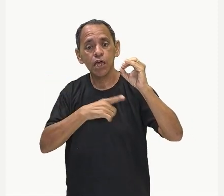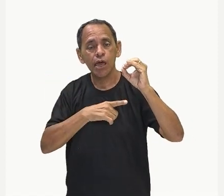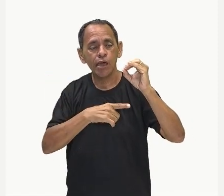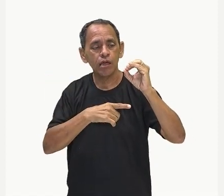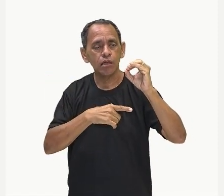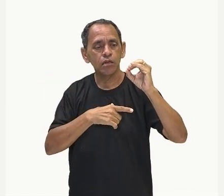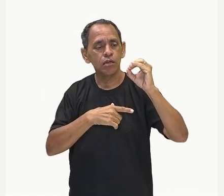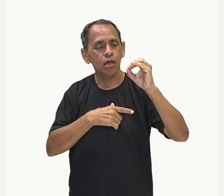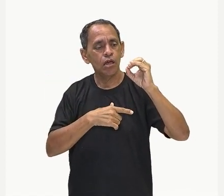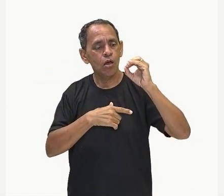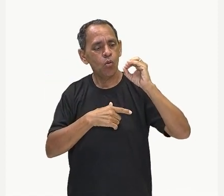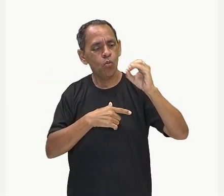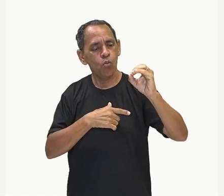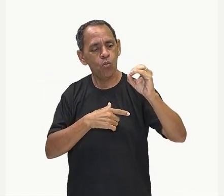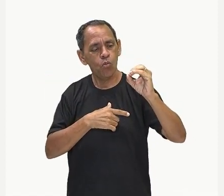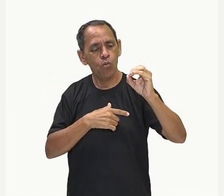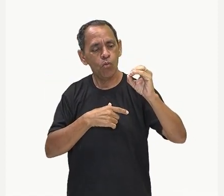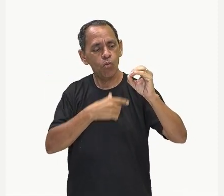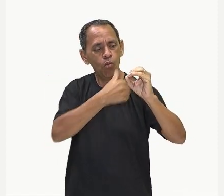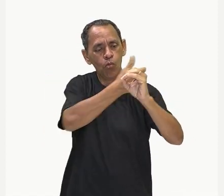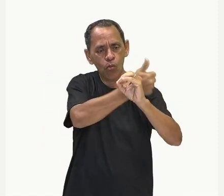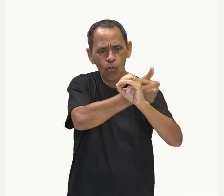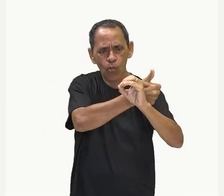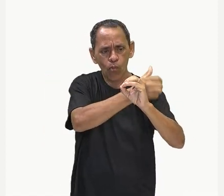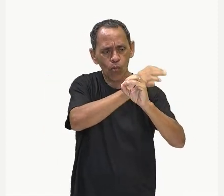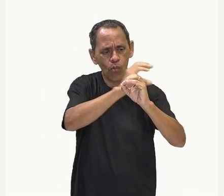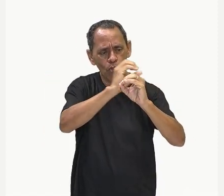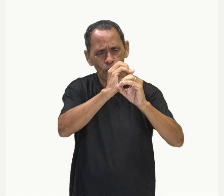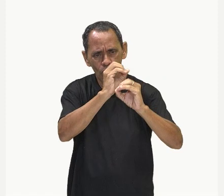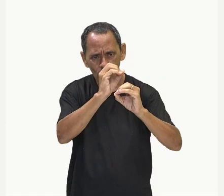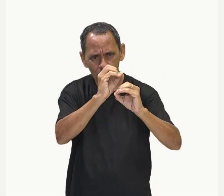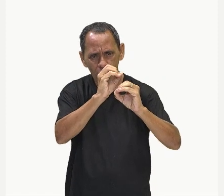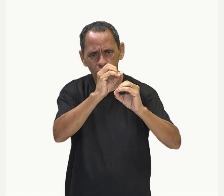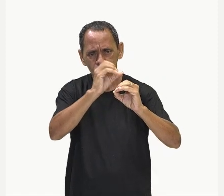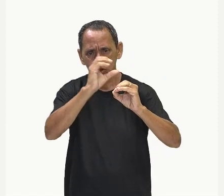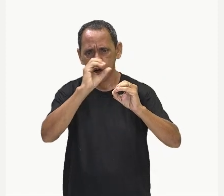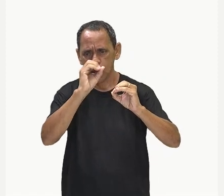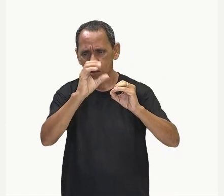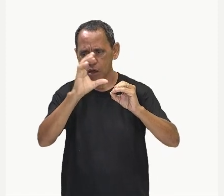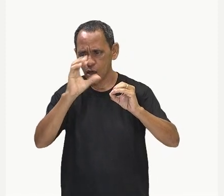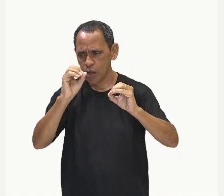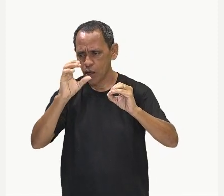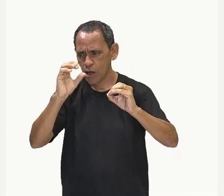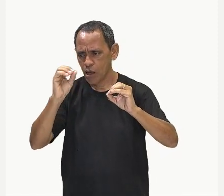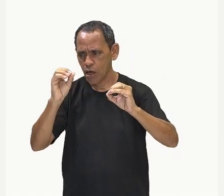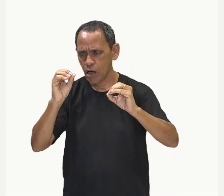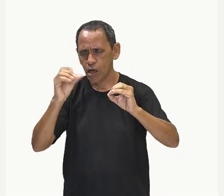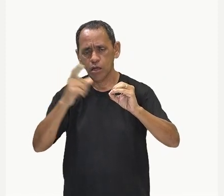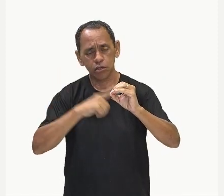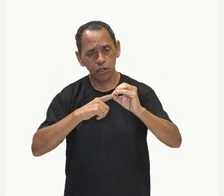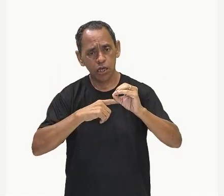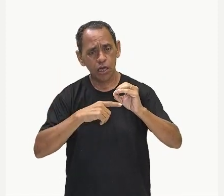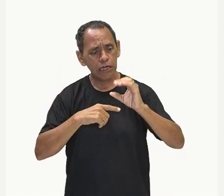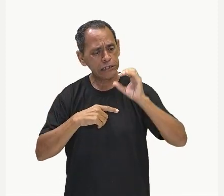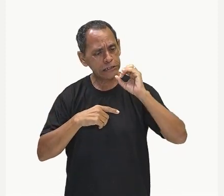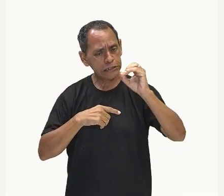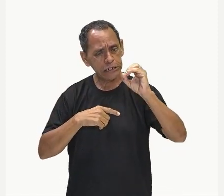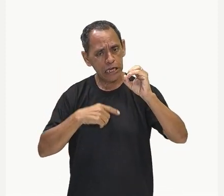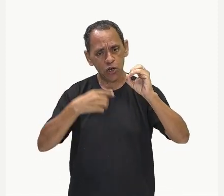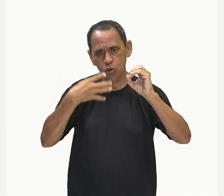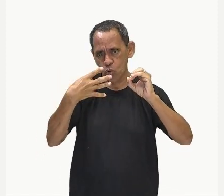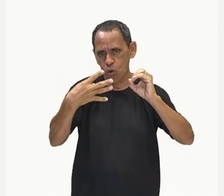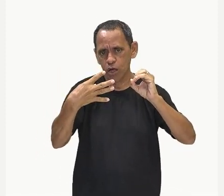10.000 partes, ok? Dessas 10.000 partes, nós temos, ó, 48. Então,